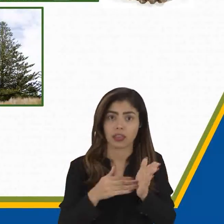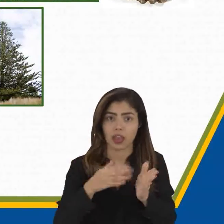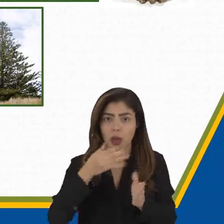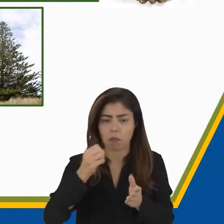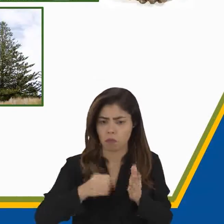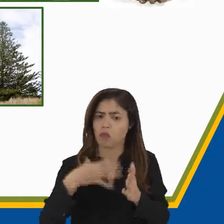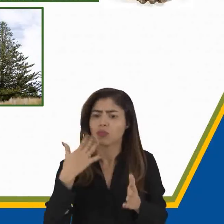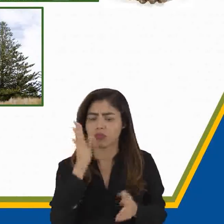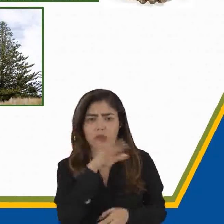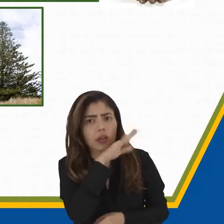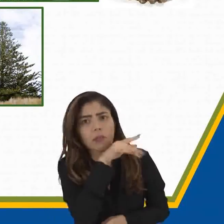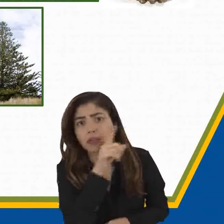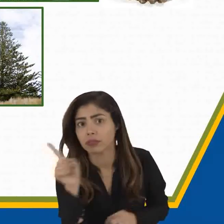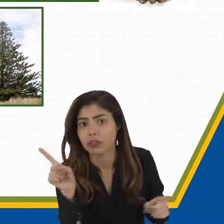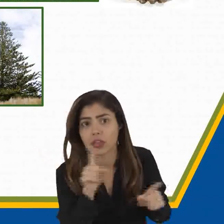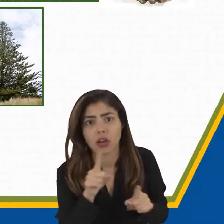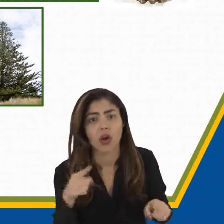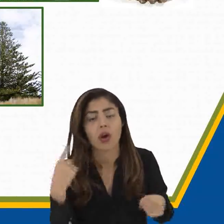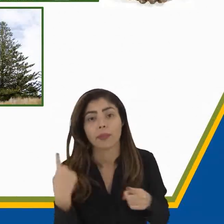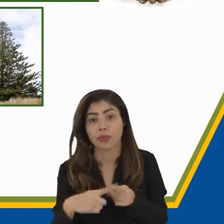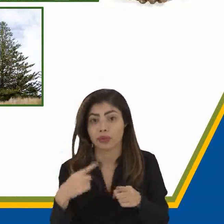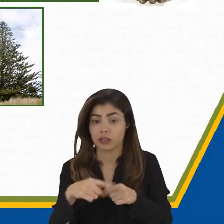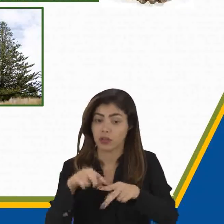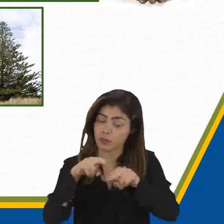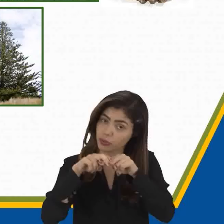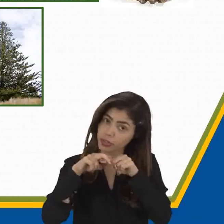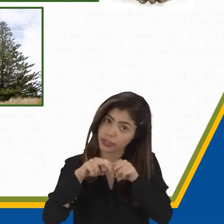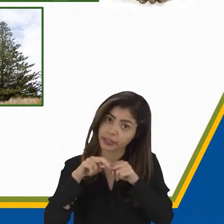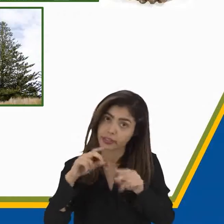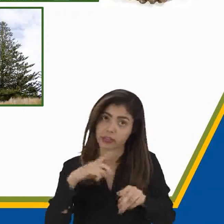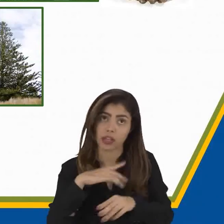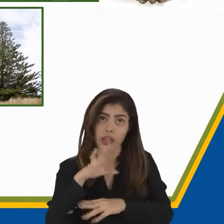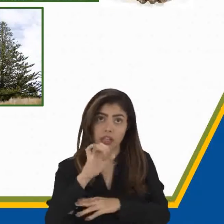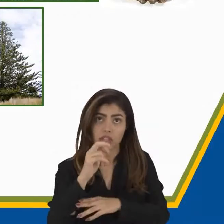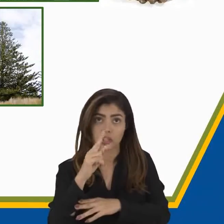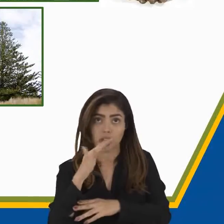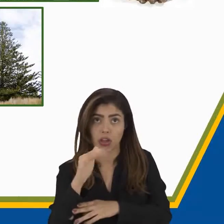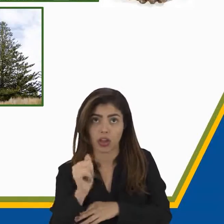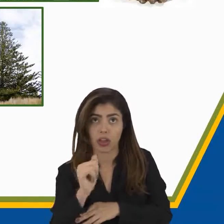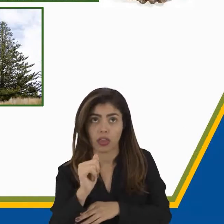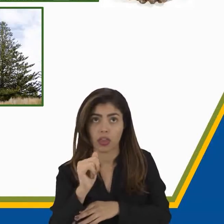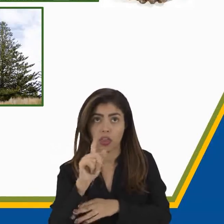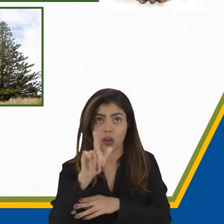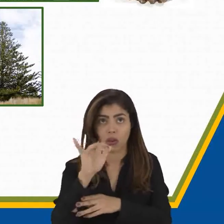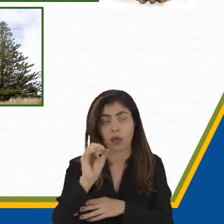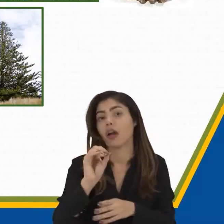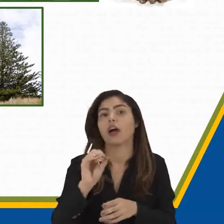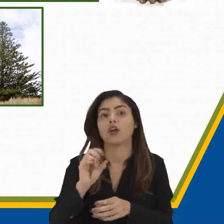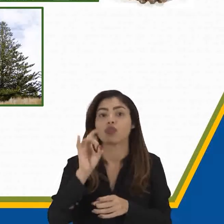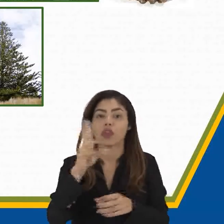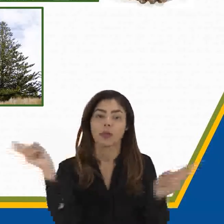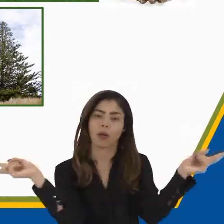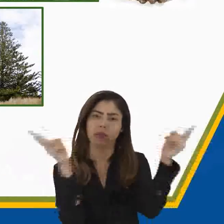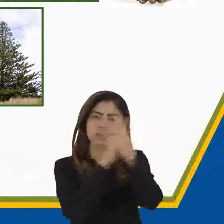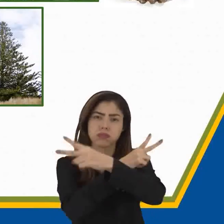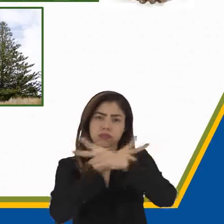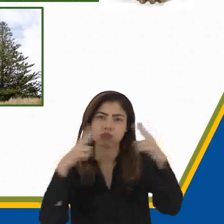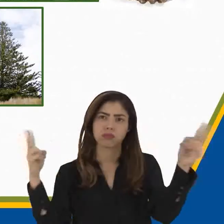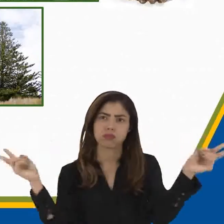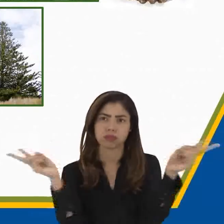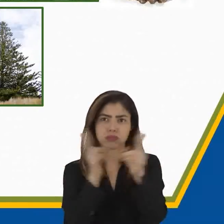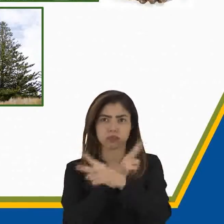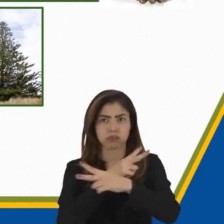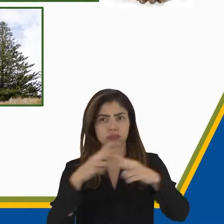muitos animais, né? Por conta disso, os estróbilos eles são fecundados aí basicamente pelo vento,